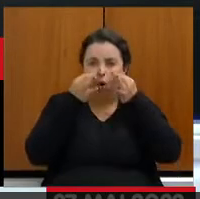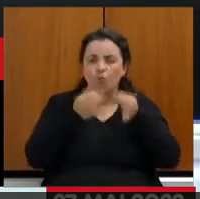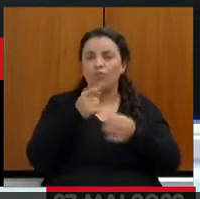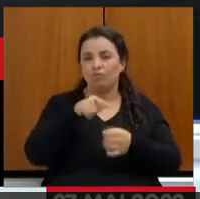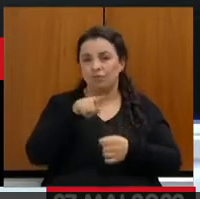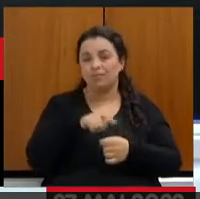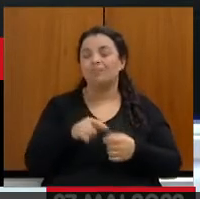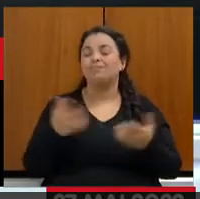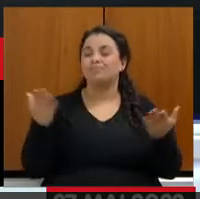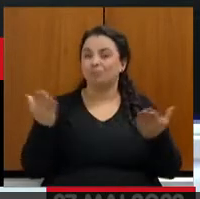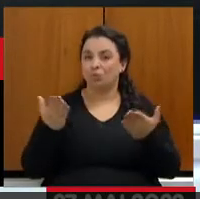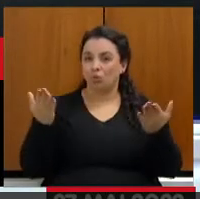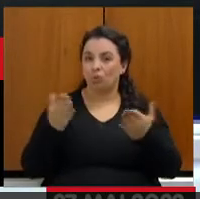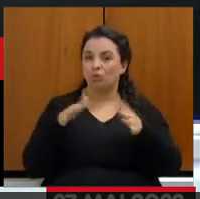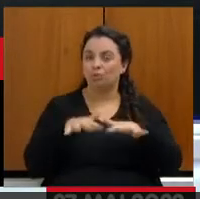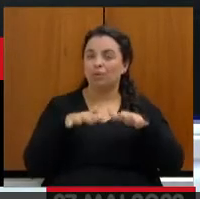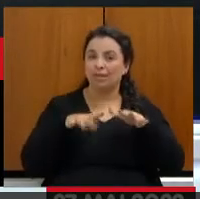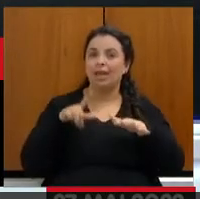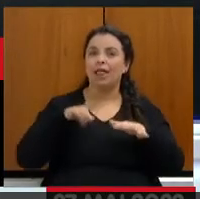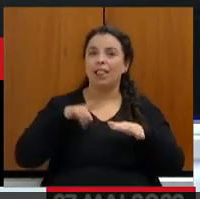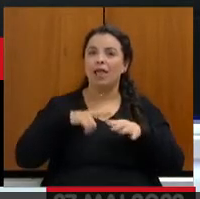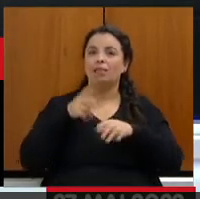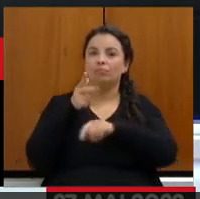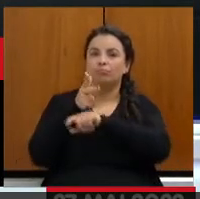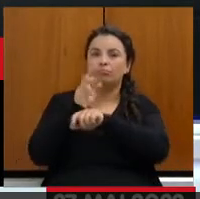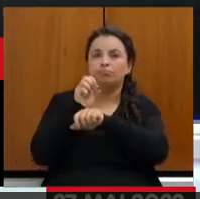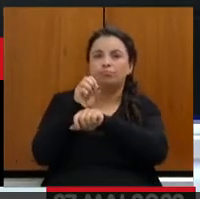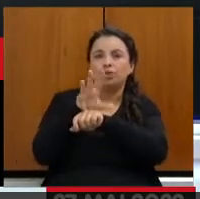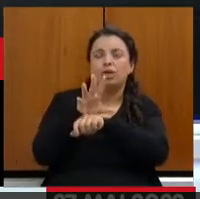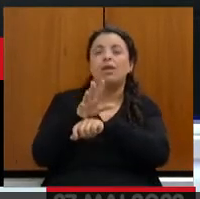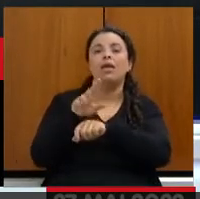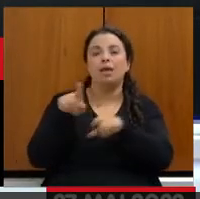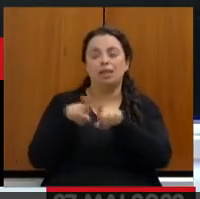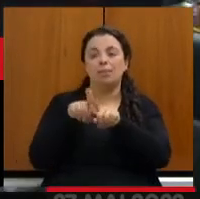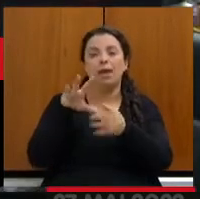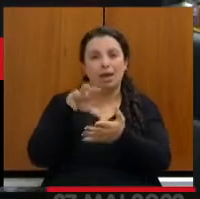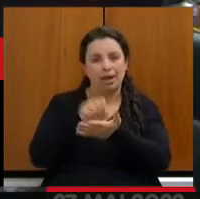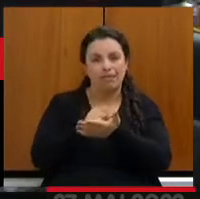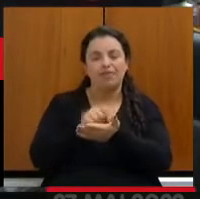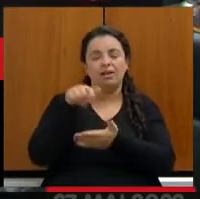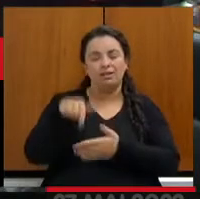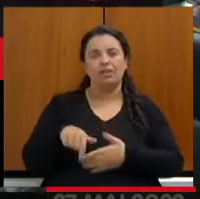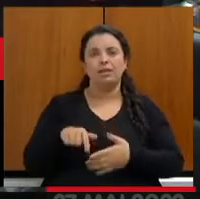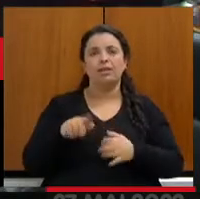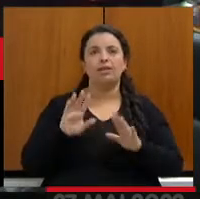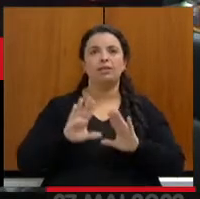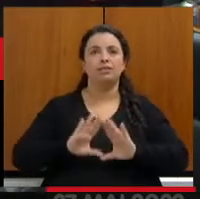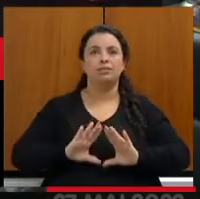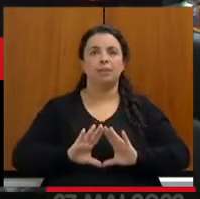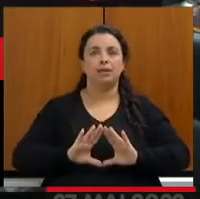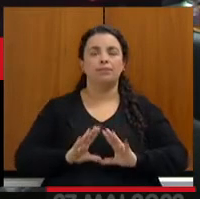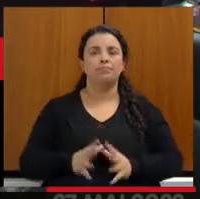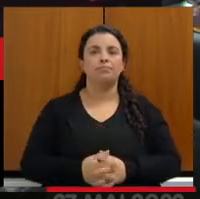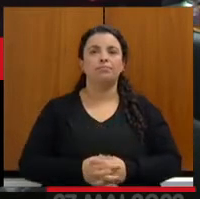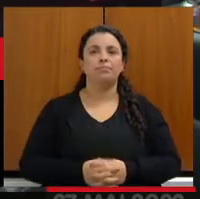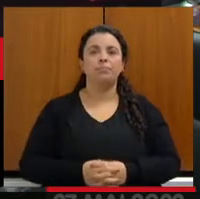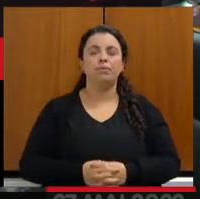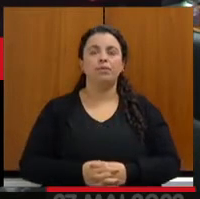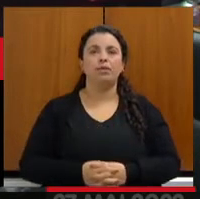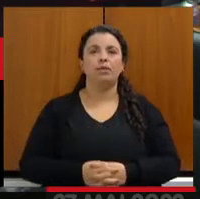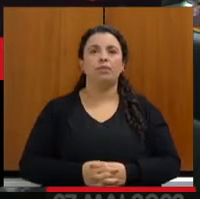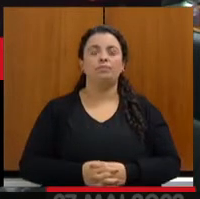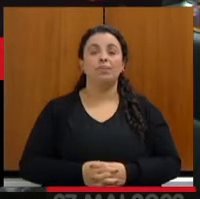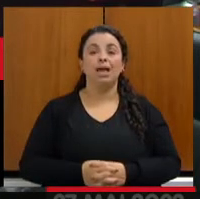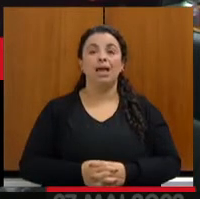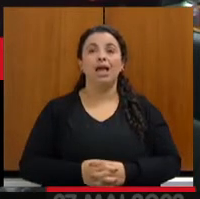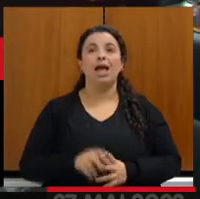transmitida e gravada aqui na Assembleia Legislativa de Minas Gerais com vocês Viana aquela tirinha a